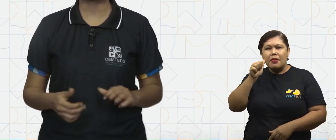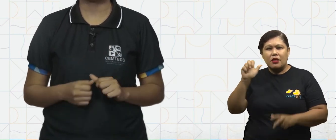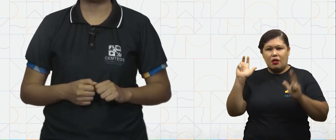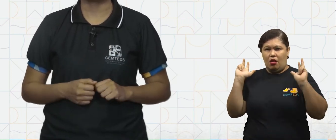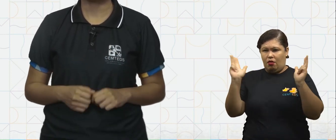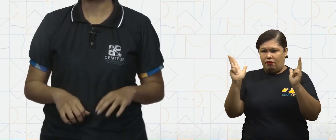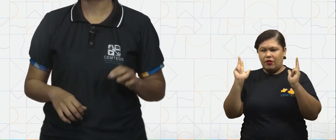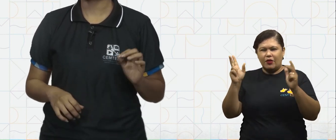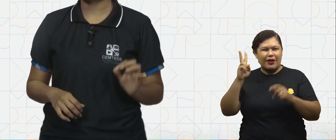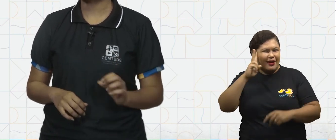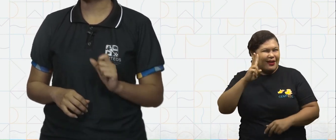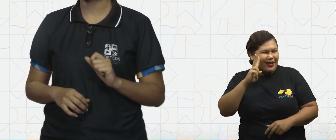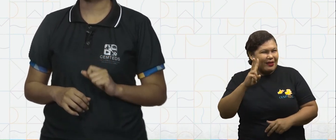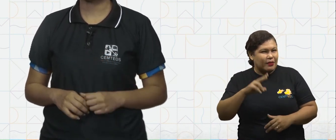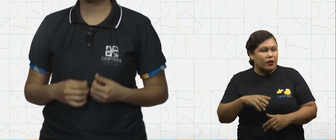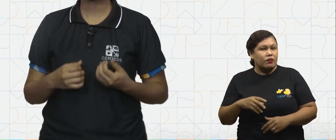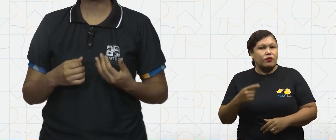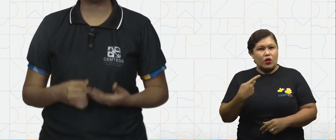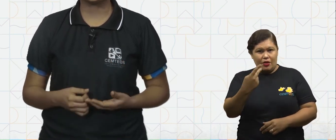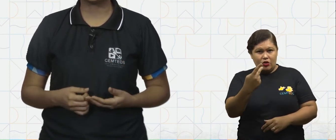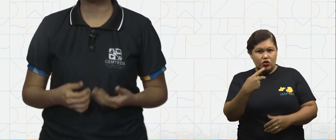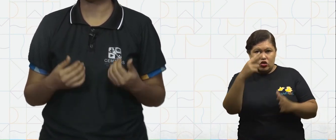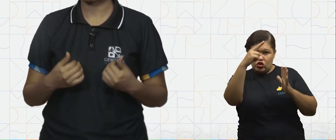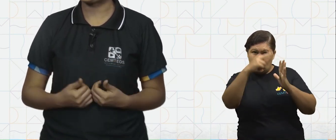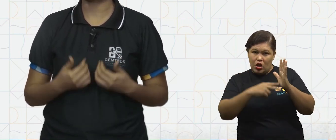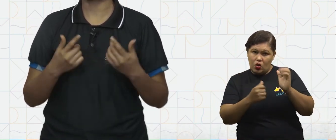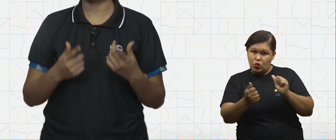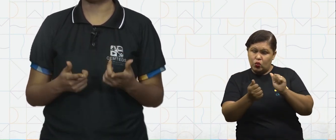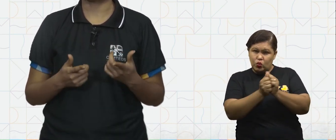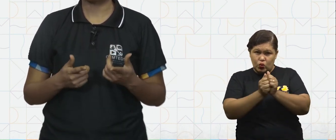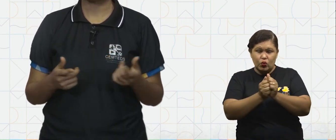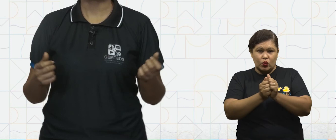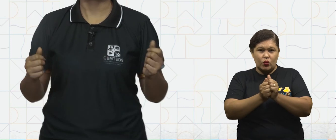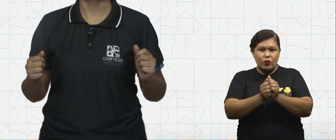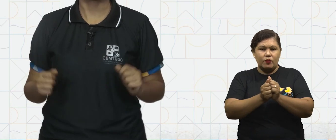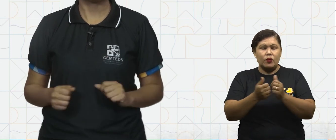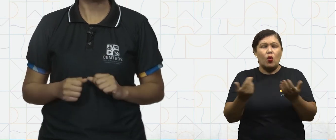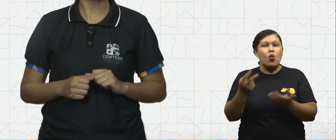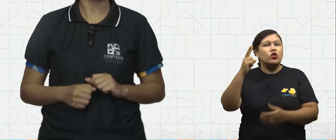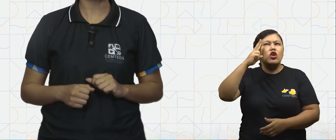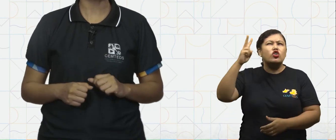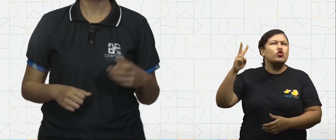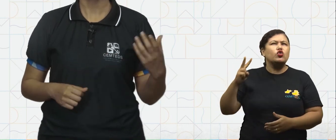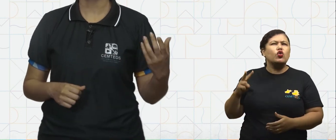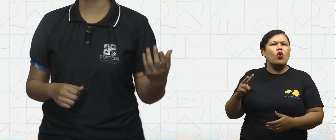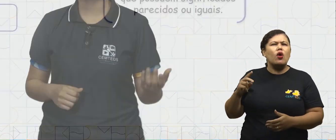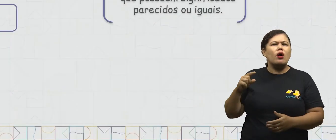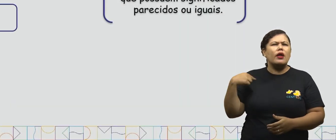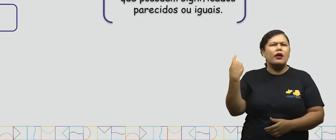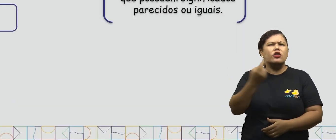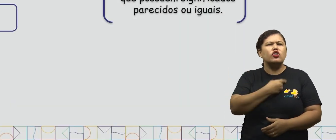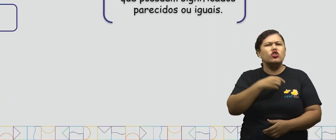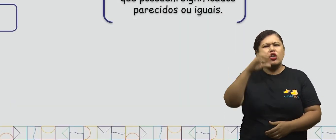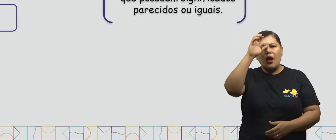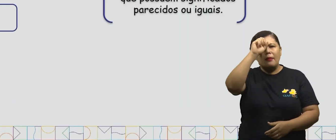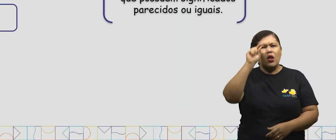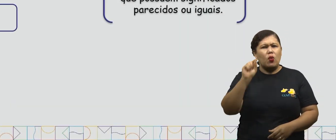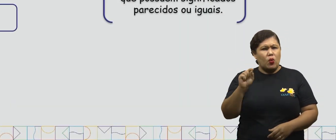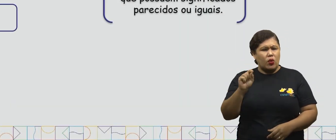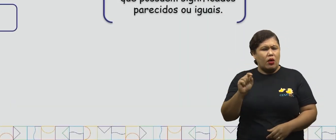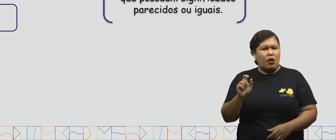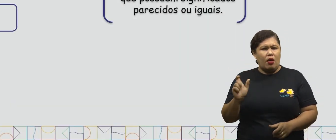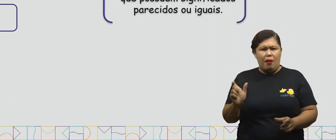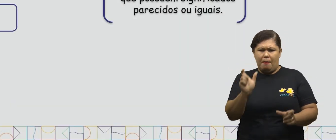super aventureira. Lemos essa história juntos, eu e você. Na história de hoje, estudamos algumas